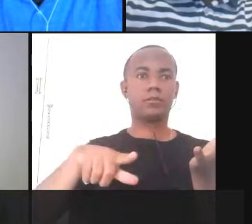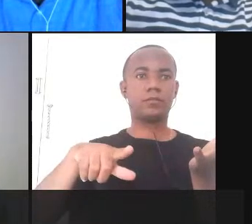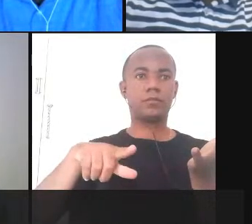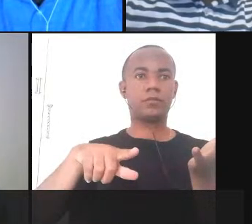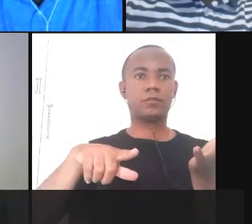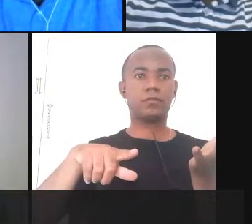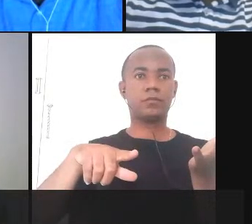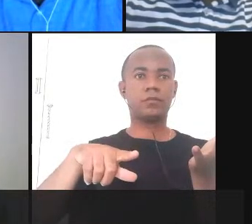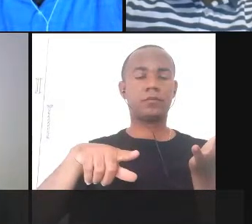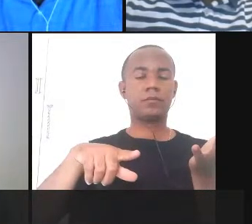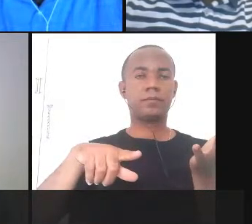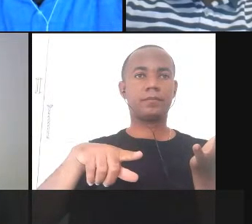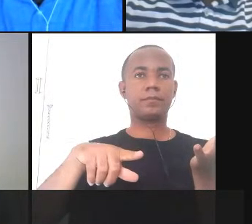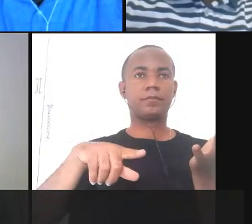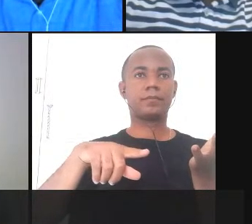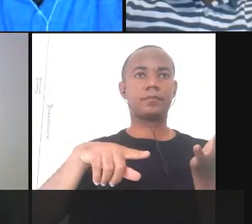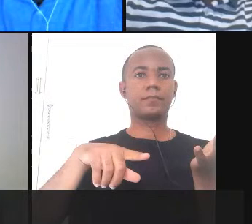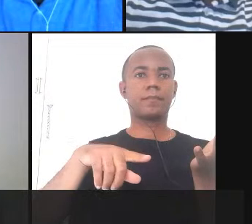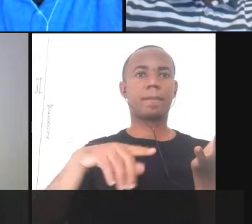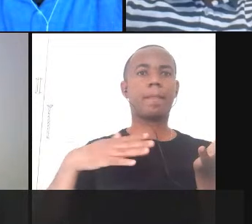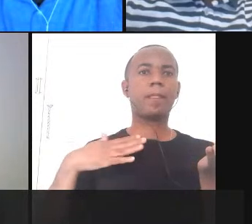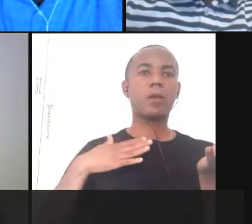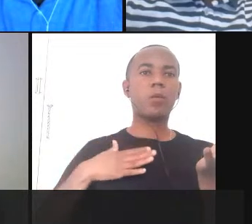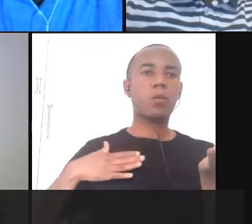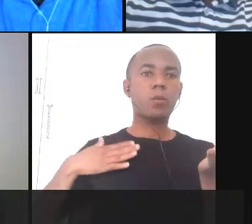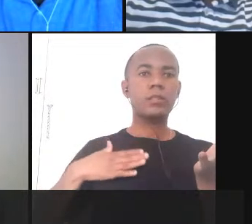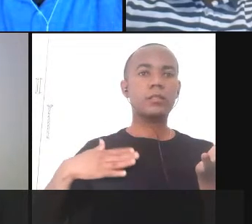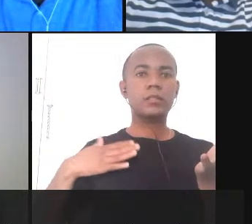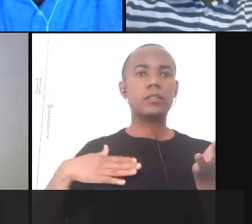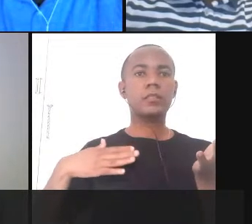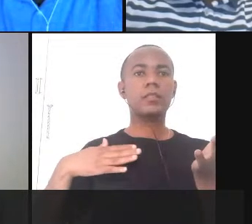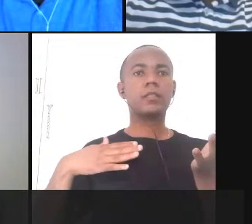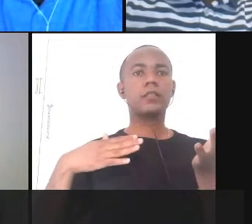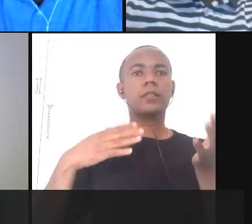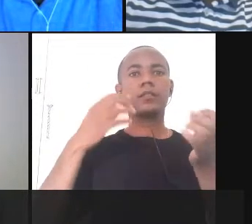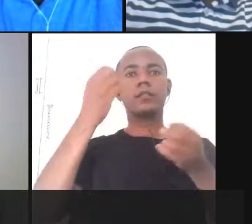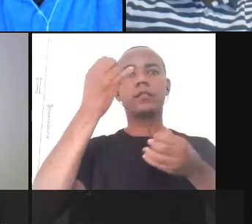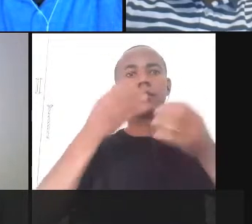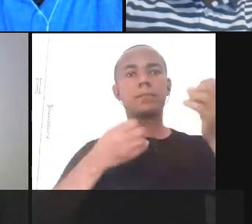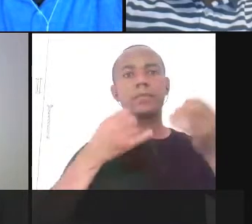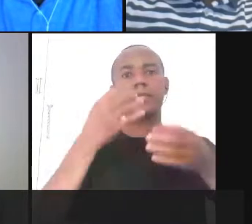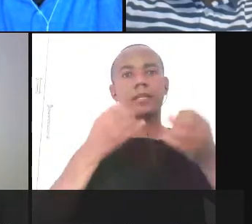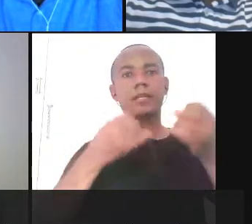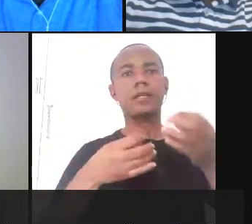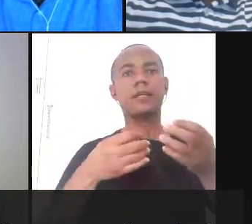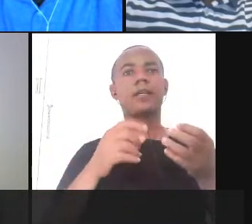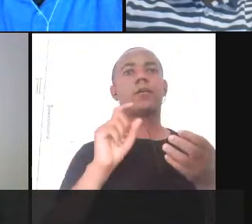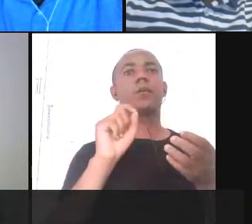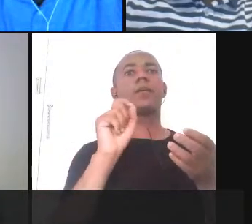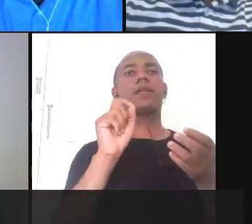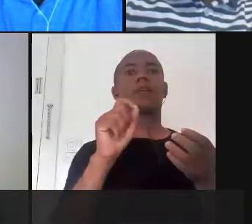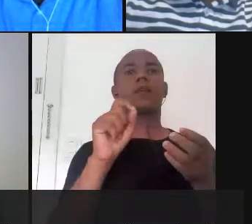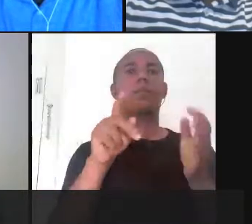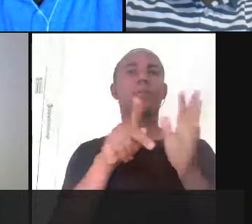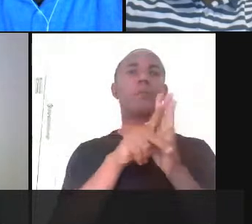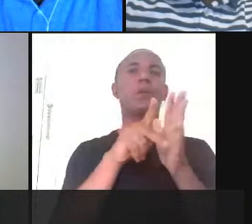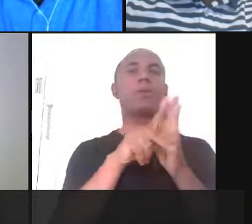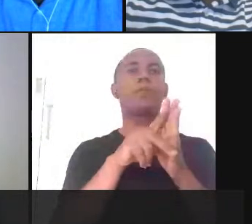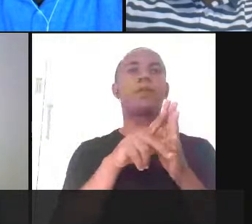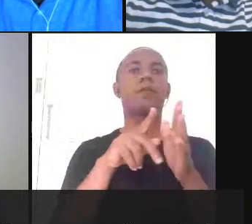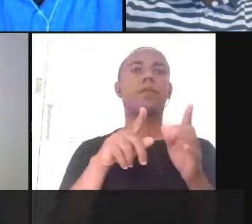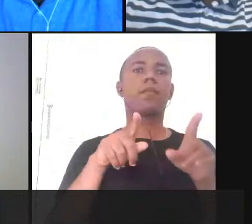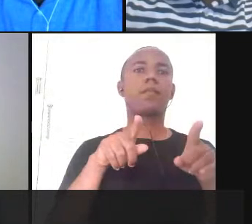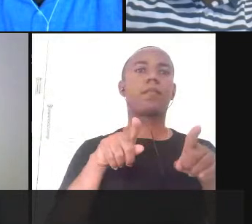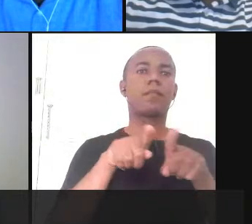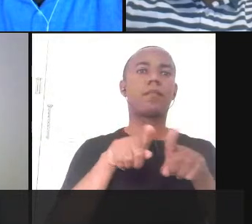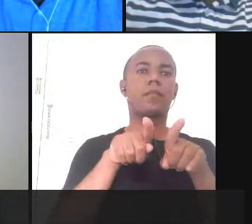Gostaria que falasse da tensão entre o colonialismo e a expressão nacional na literatura, e também da tensão entre o universal na